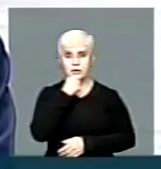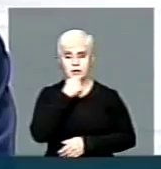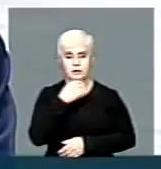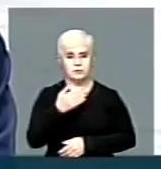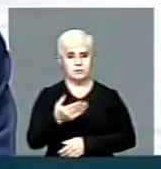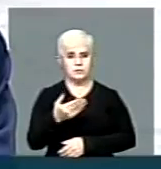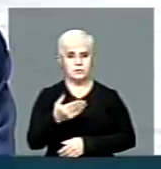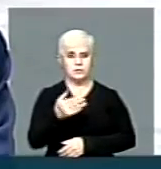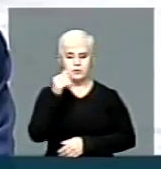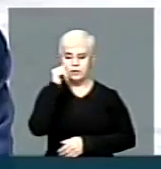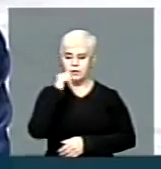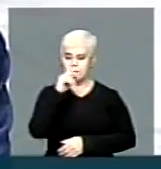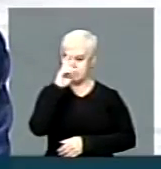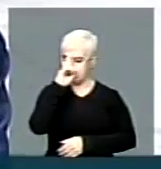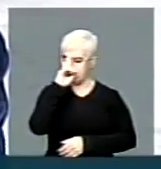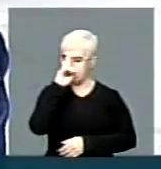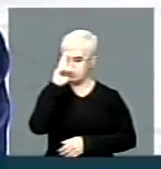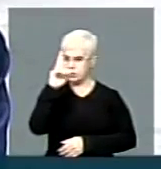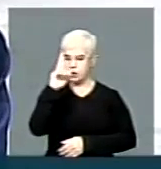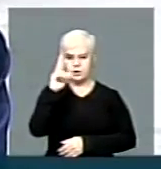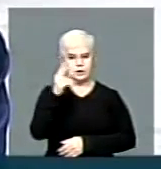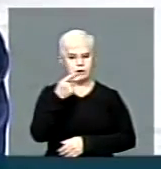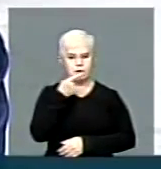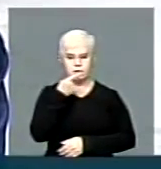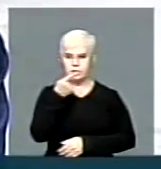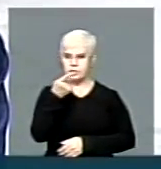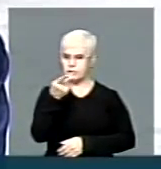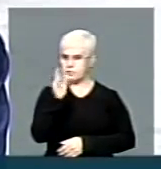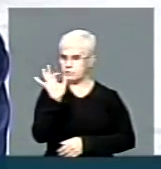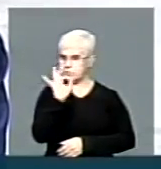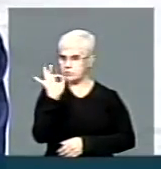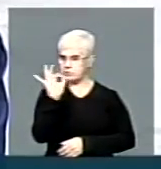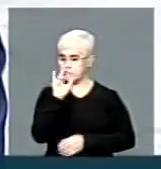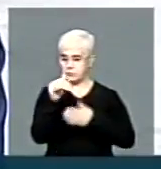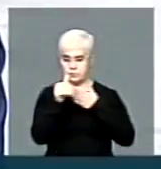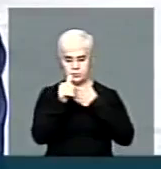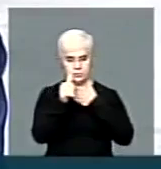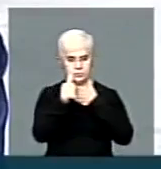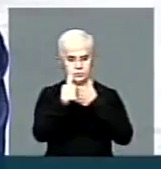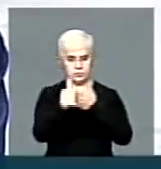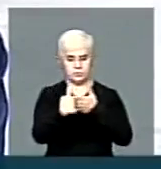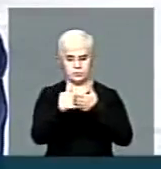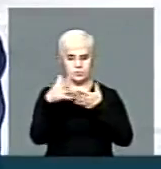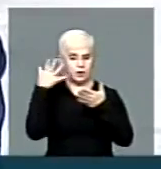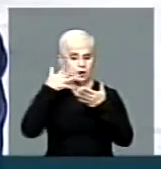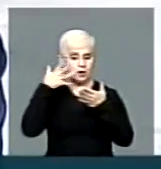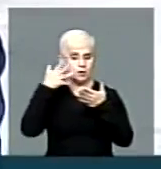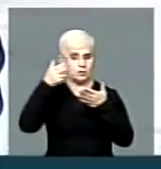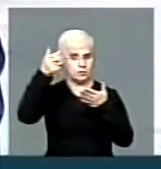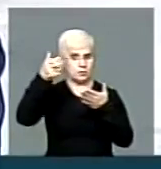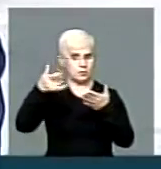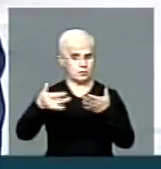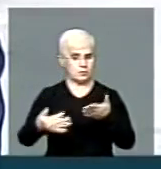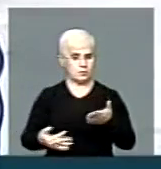Excelência não intencionalmente tenha direcionado a sua explanação